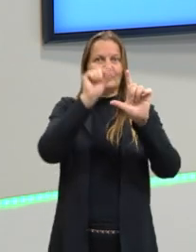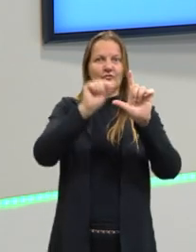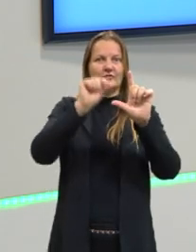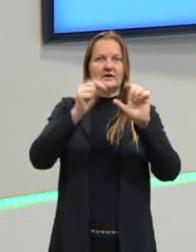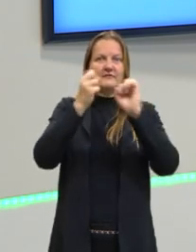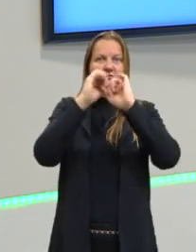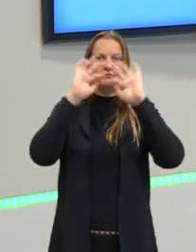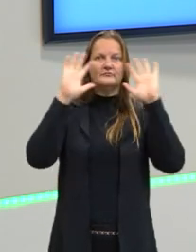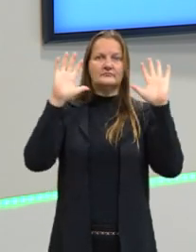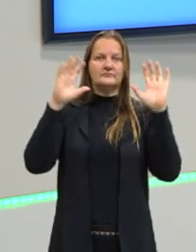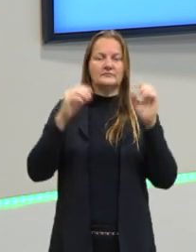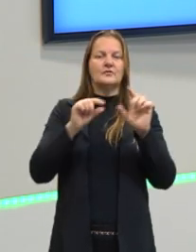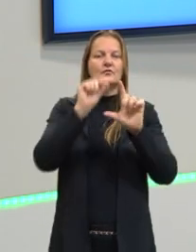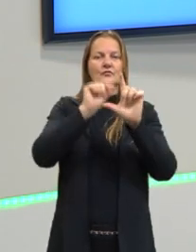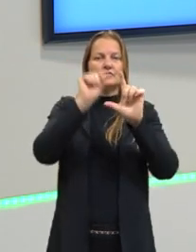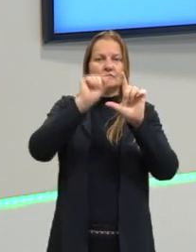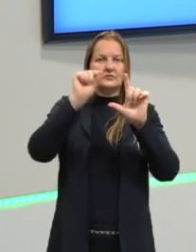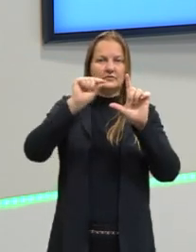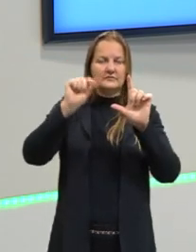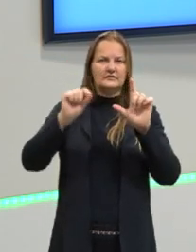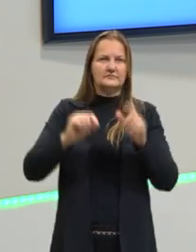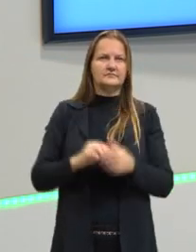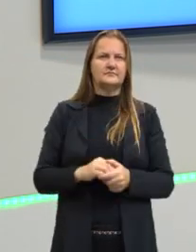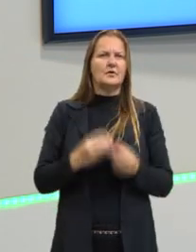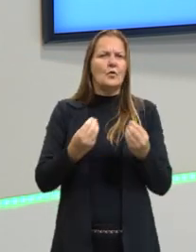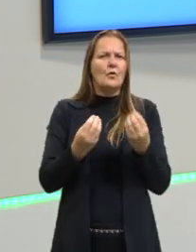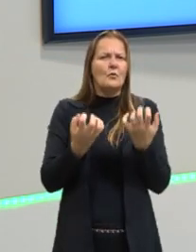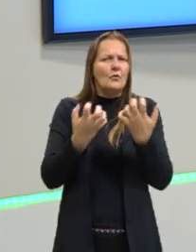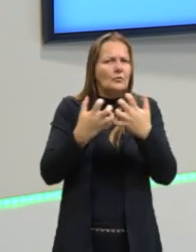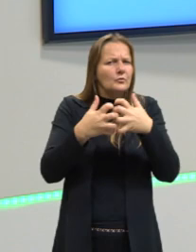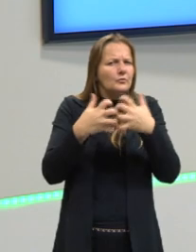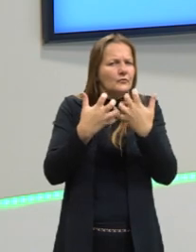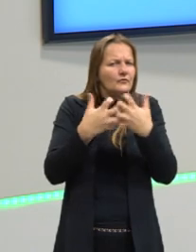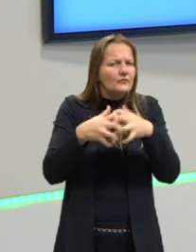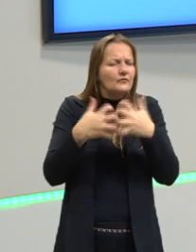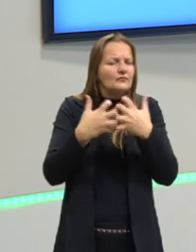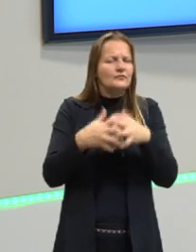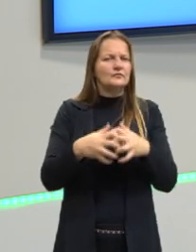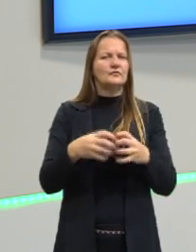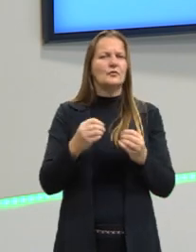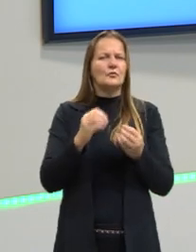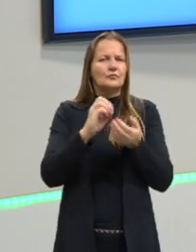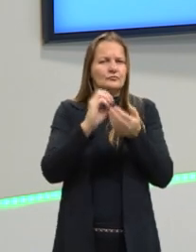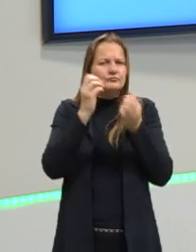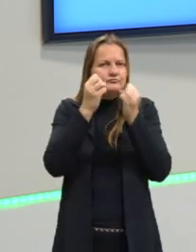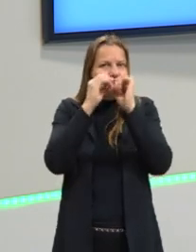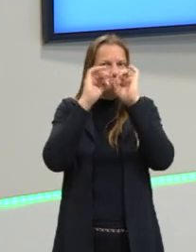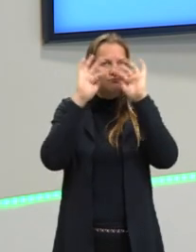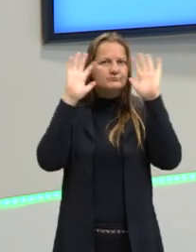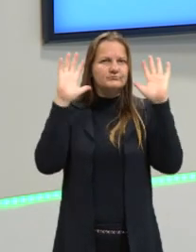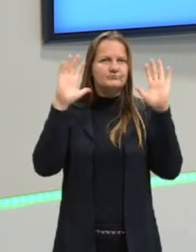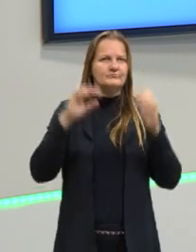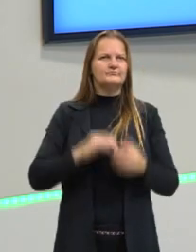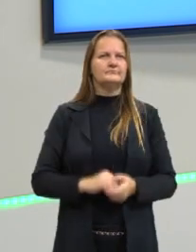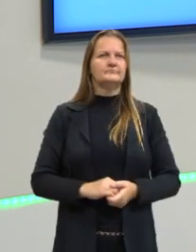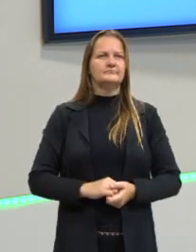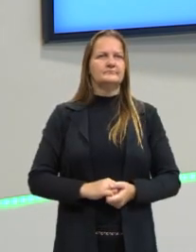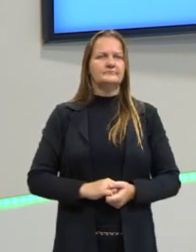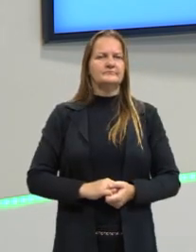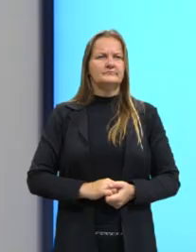compreensão de como funciona gráfico e como se deve interpretar Lu a de forma correta né